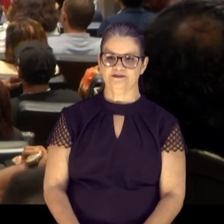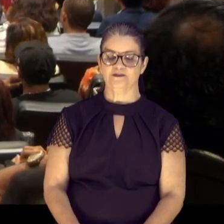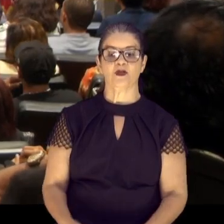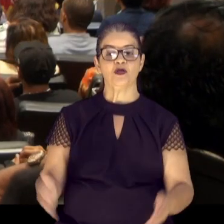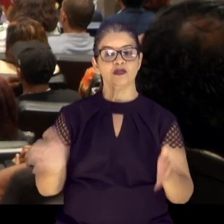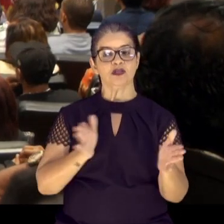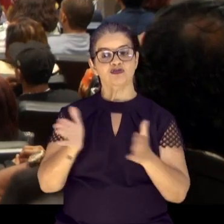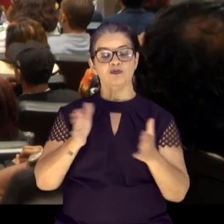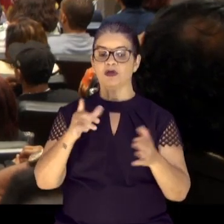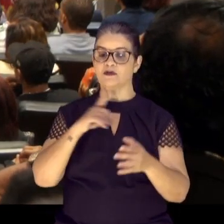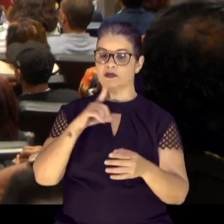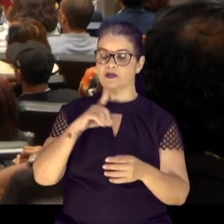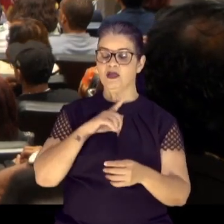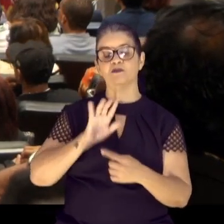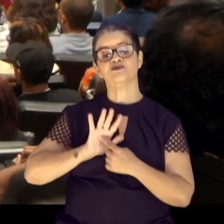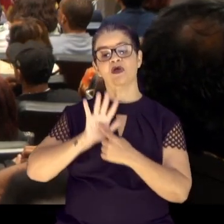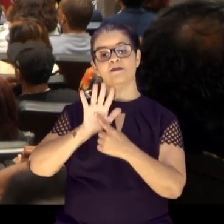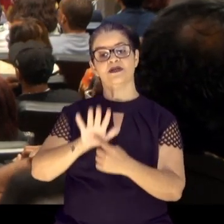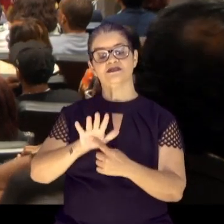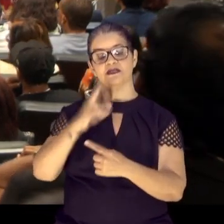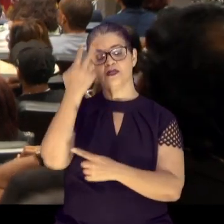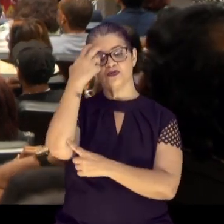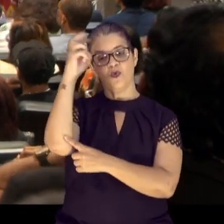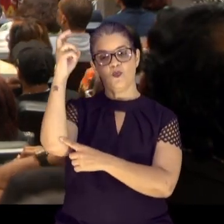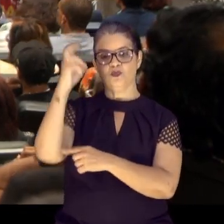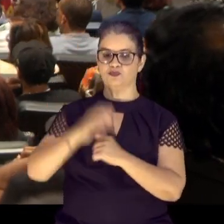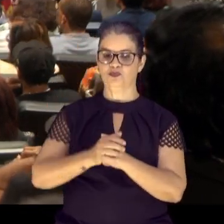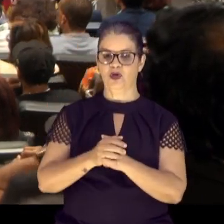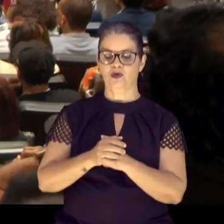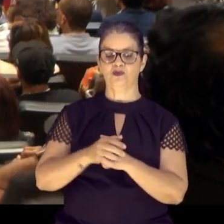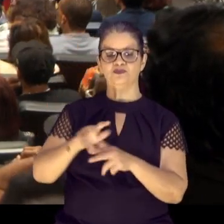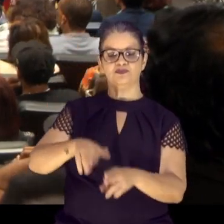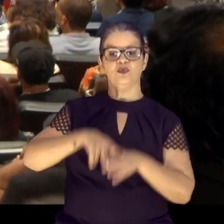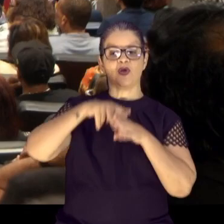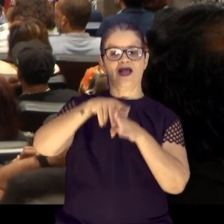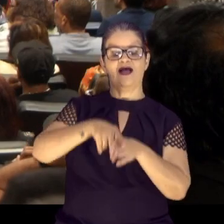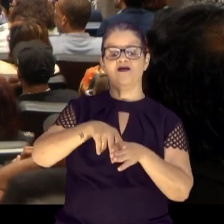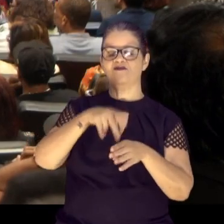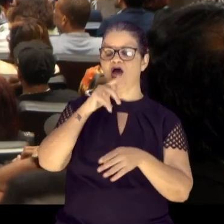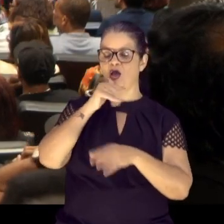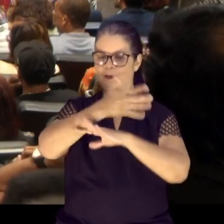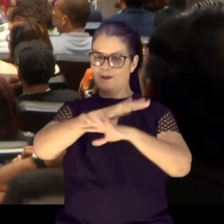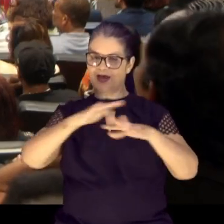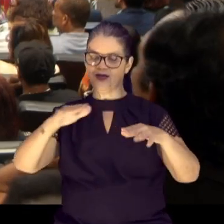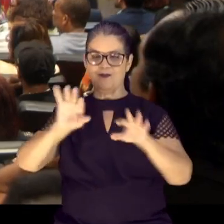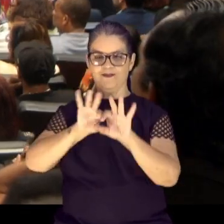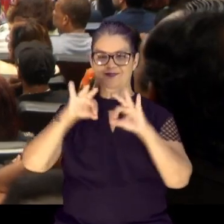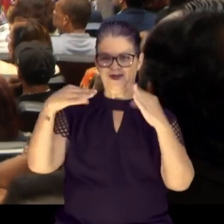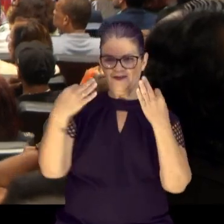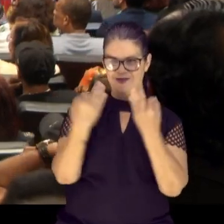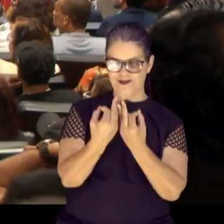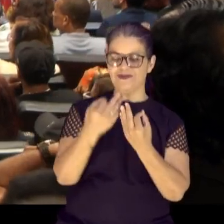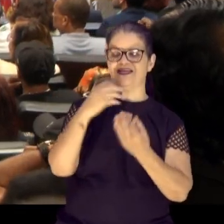Neste momento, teremos uma apresentação cultural do Cavalo Marinho pela família Salustiano.